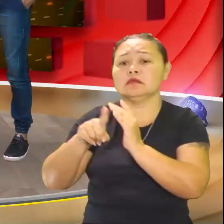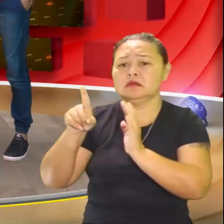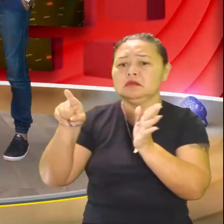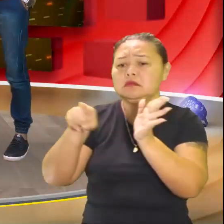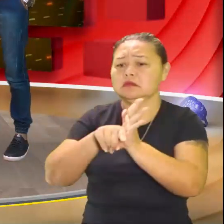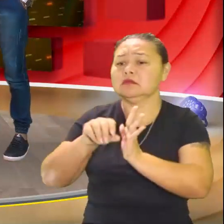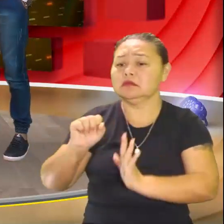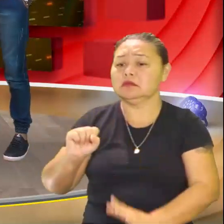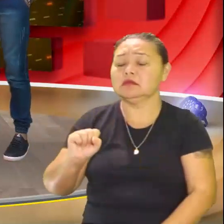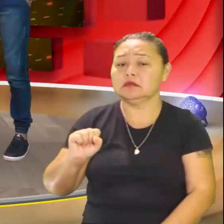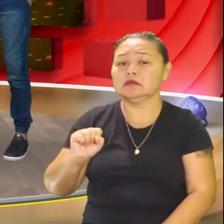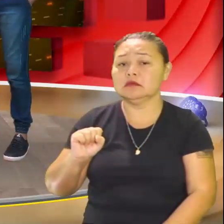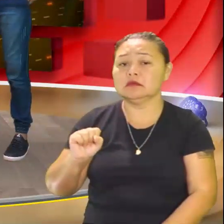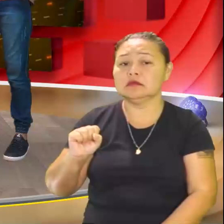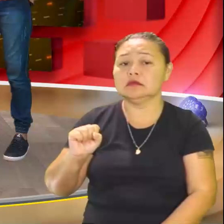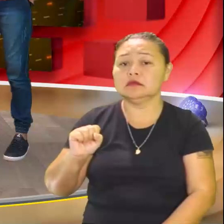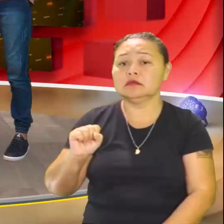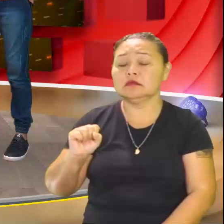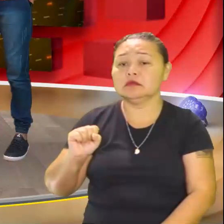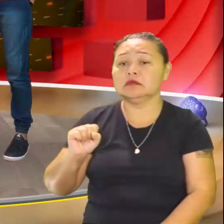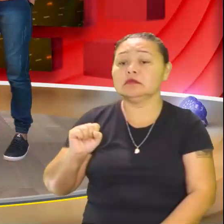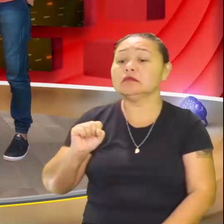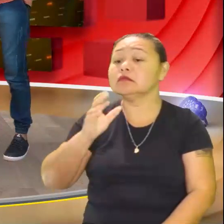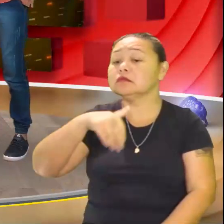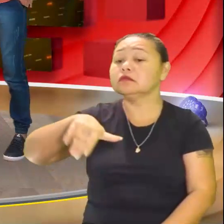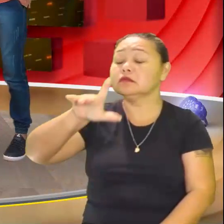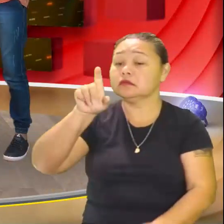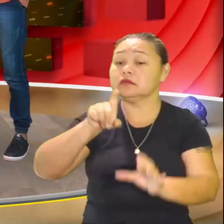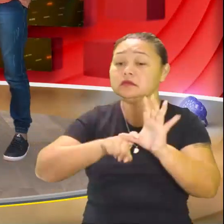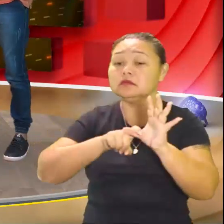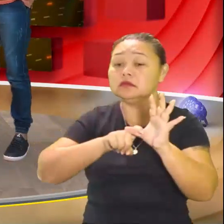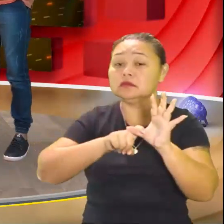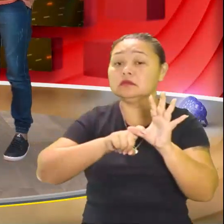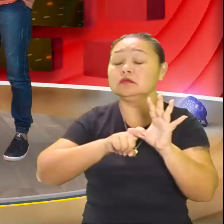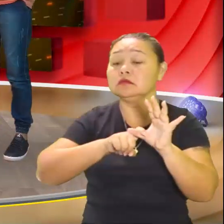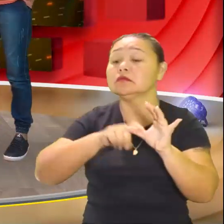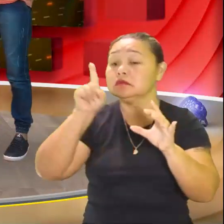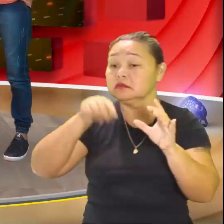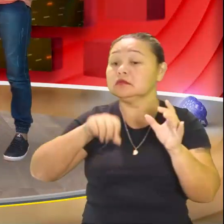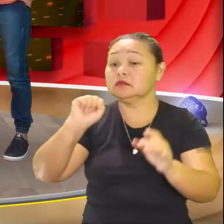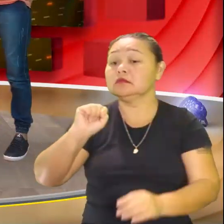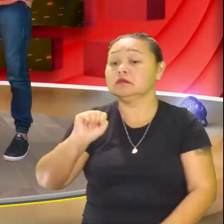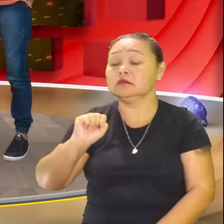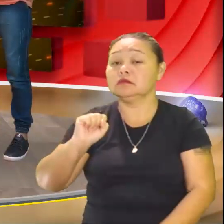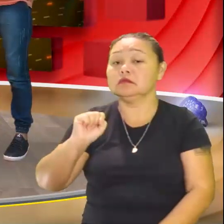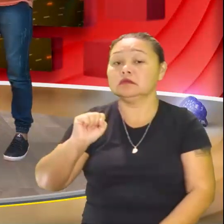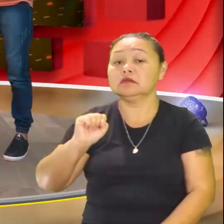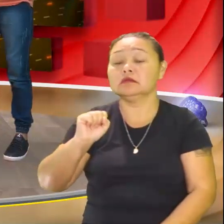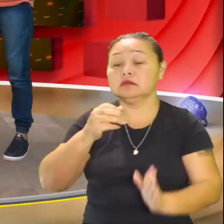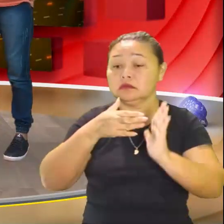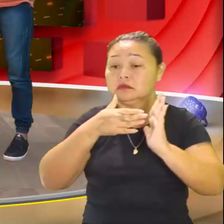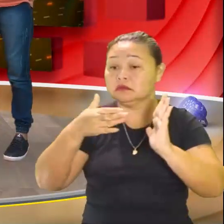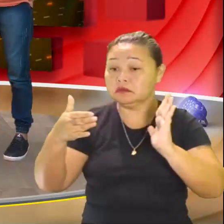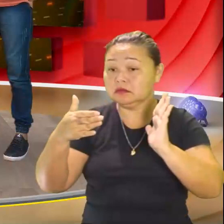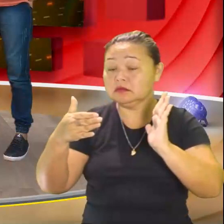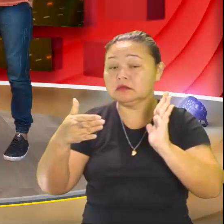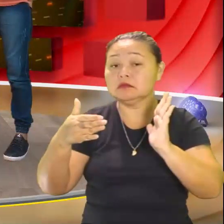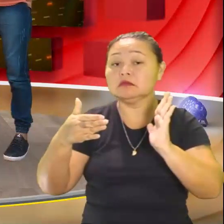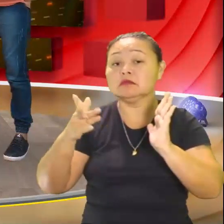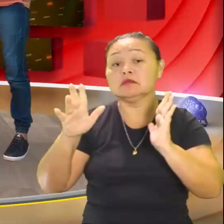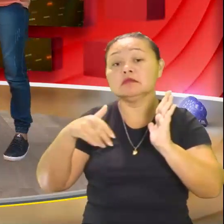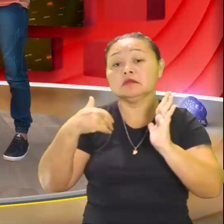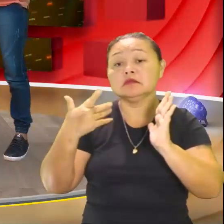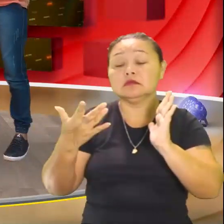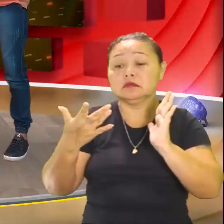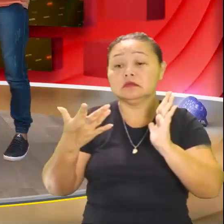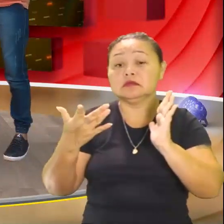fala assim, menos 8, como é que seria menos 8? Então, para quem está devendo, é 8 positivo, não é um módulo de 8. Só